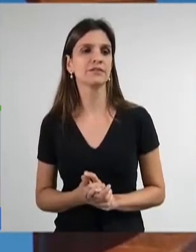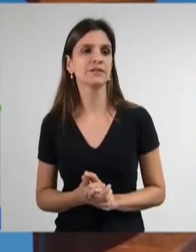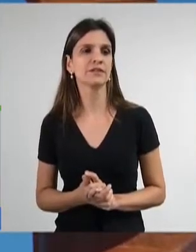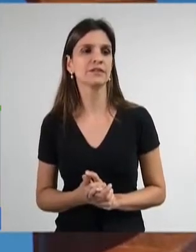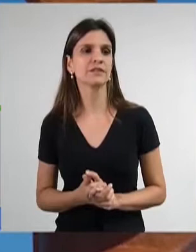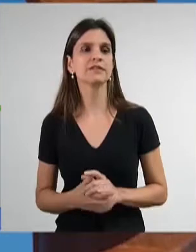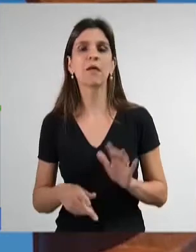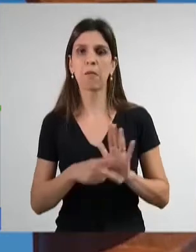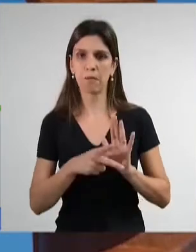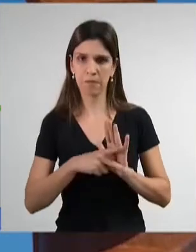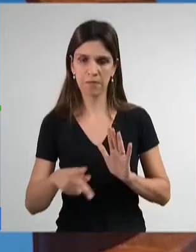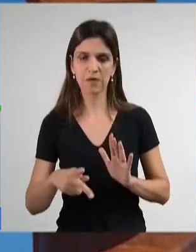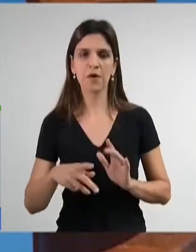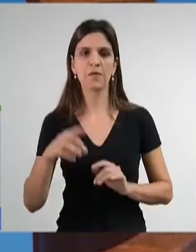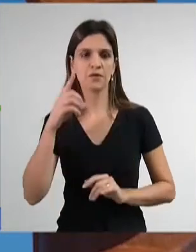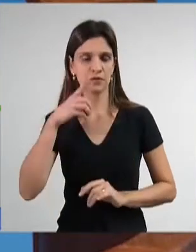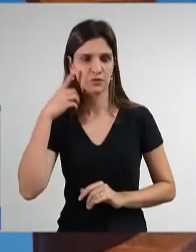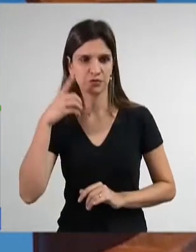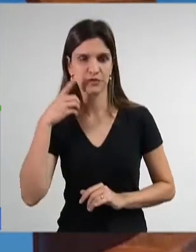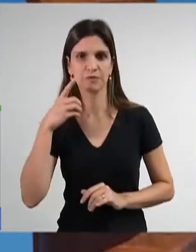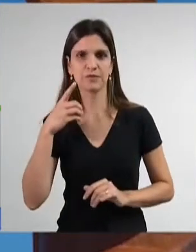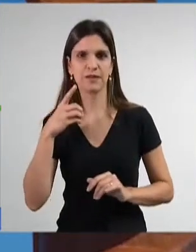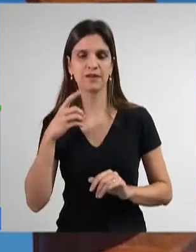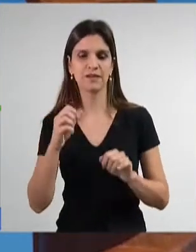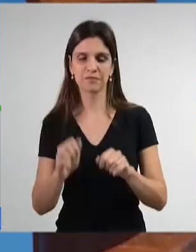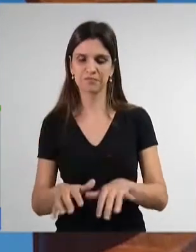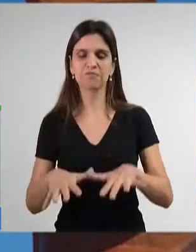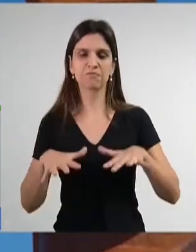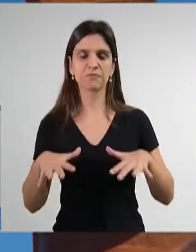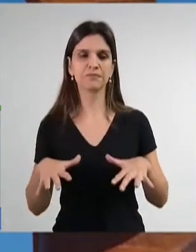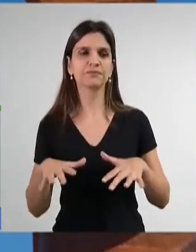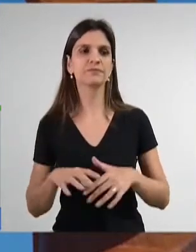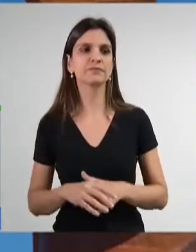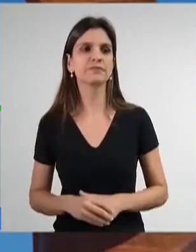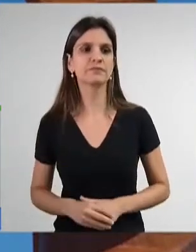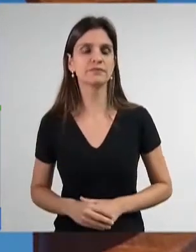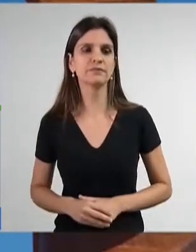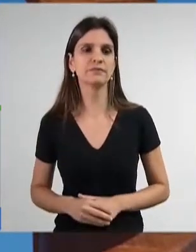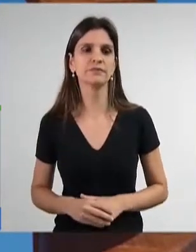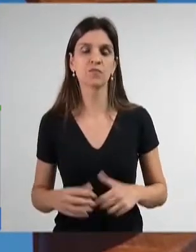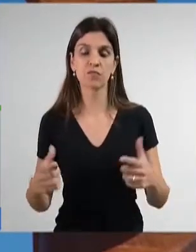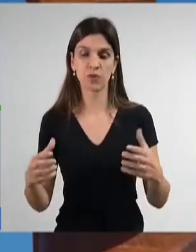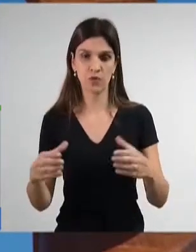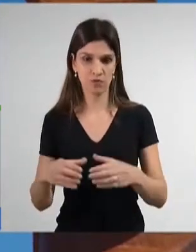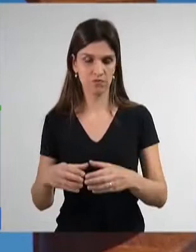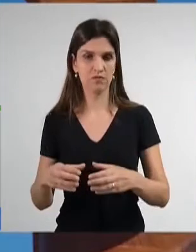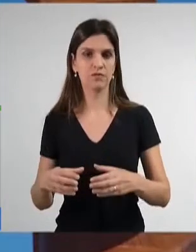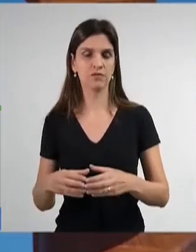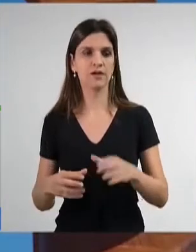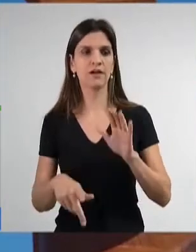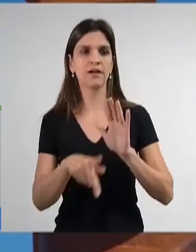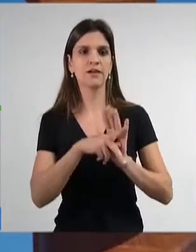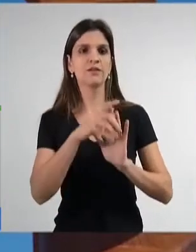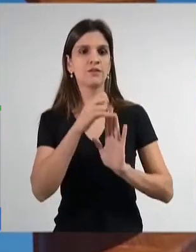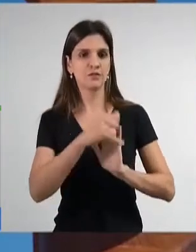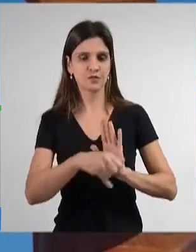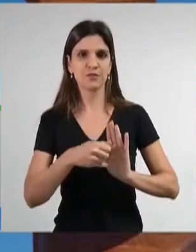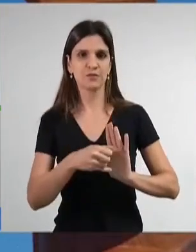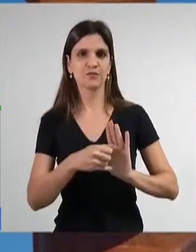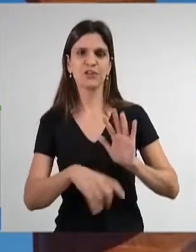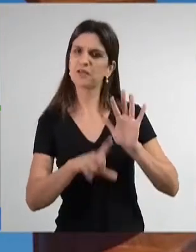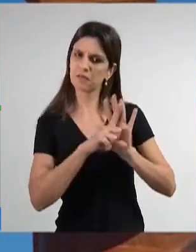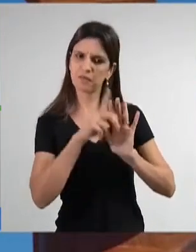neste plenário, neste que é o local onde todos os projetos são discutidos.